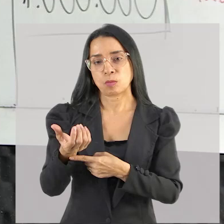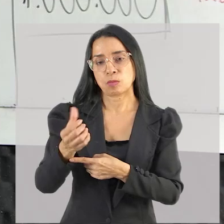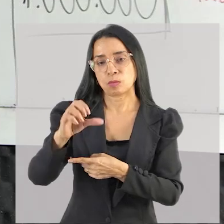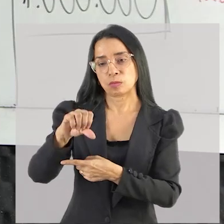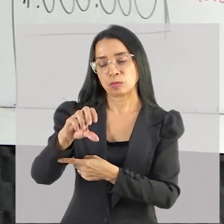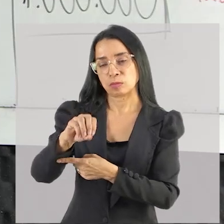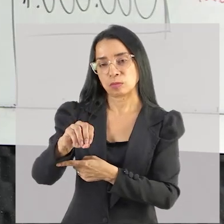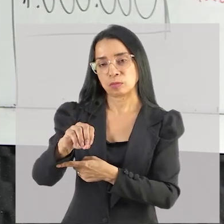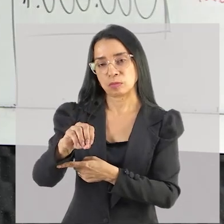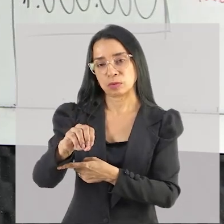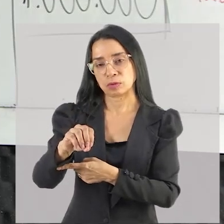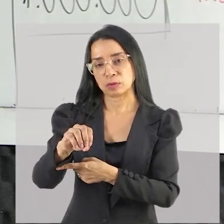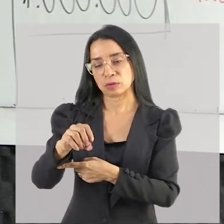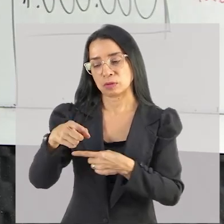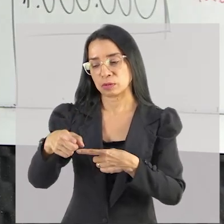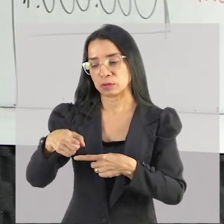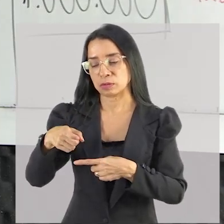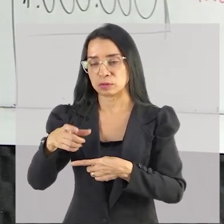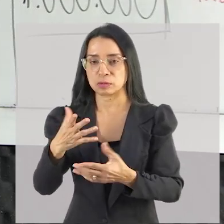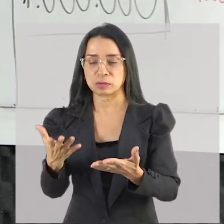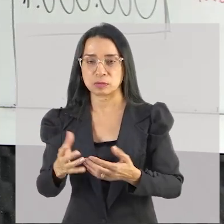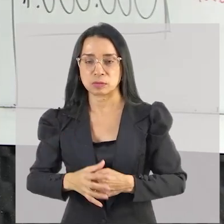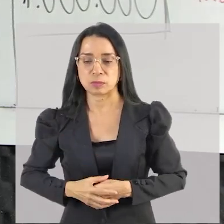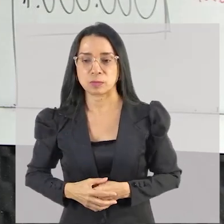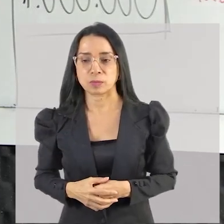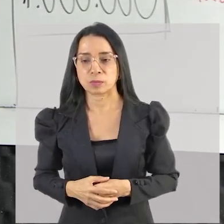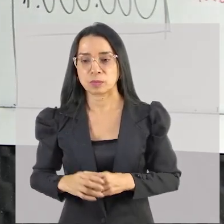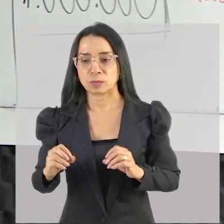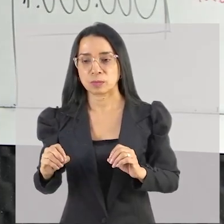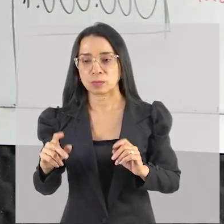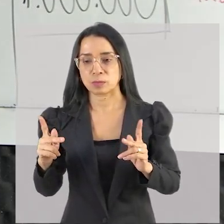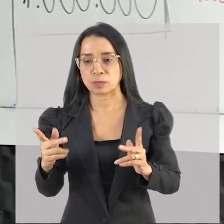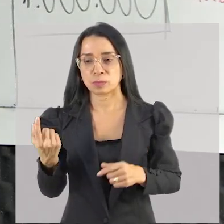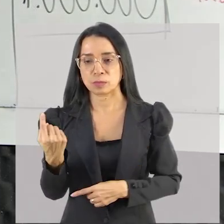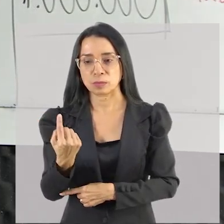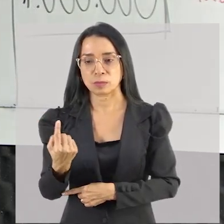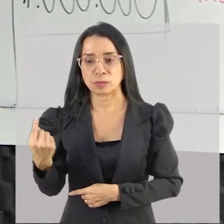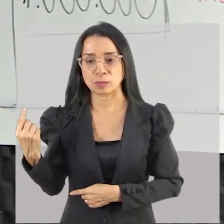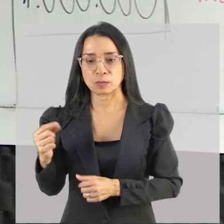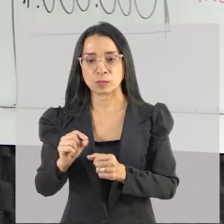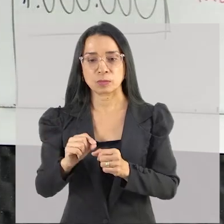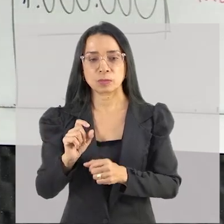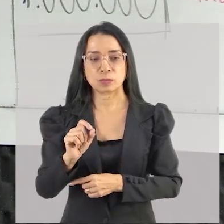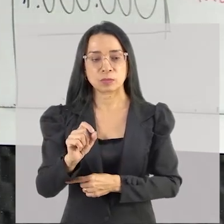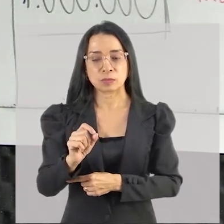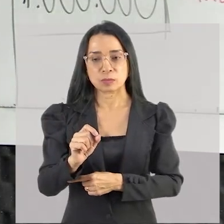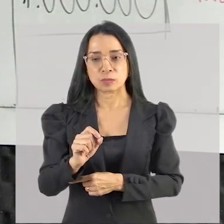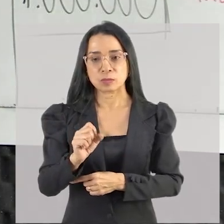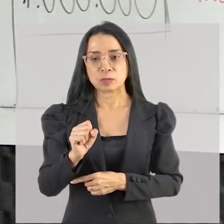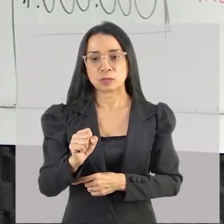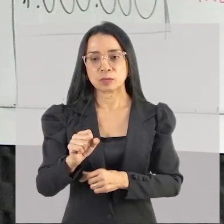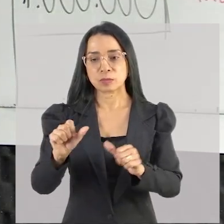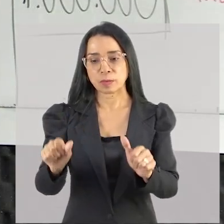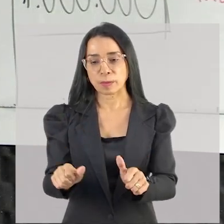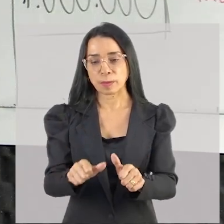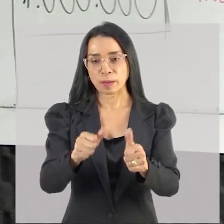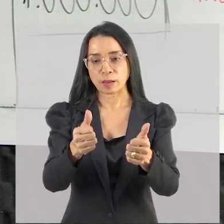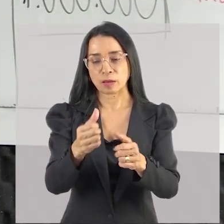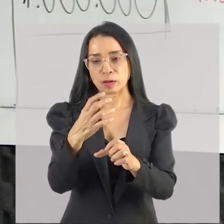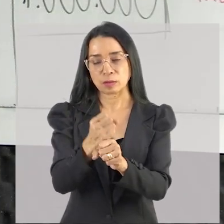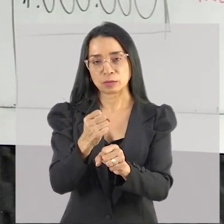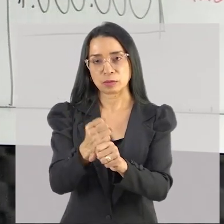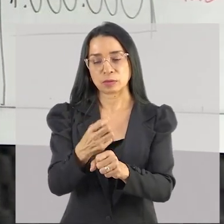90 está para quanto? Para X, beleza? Aqui o que tu pode fazer? Tu pode dar uma melhorada nesses